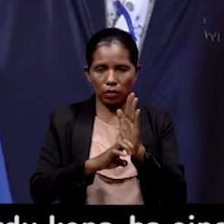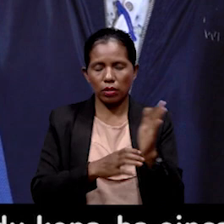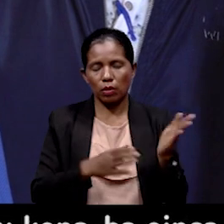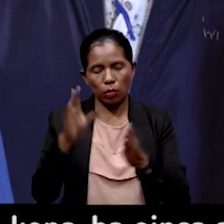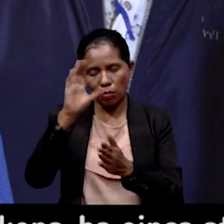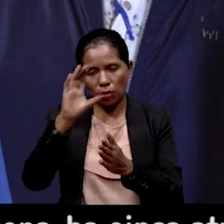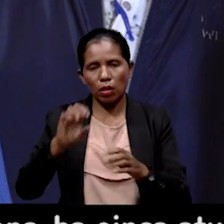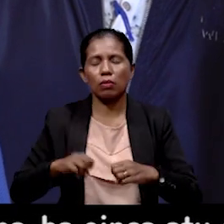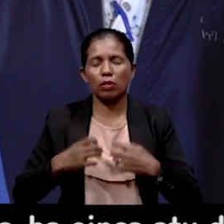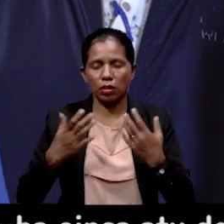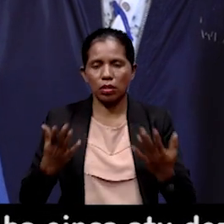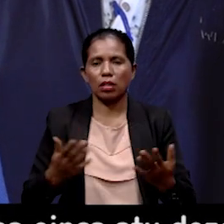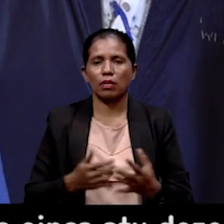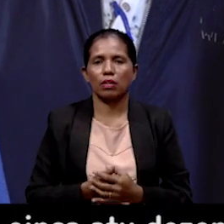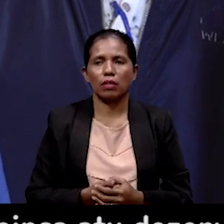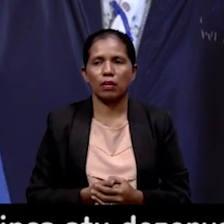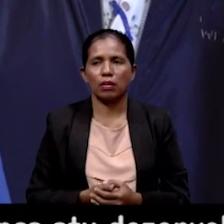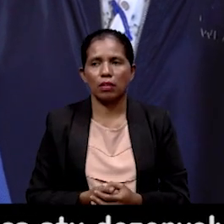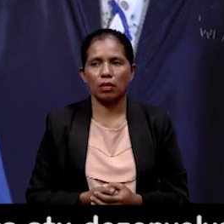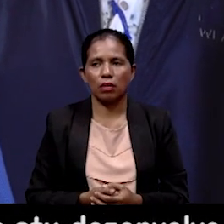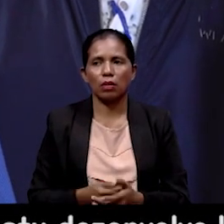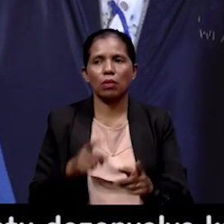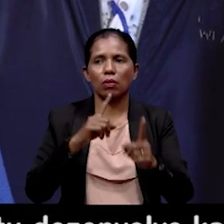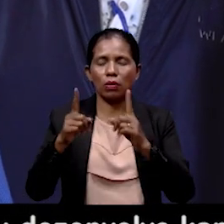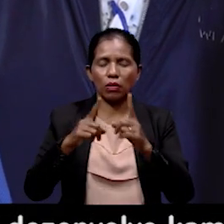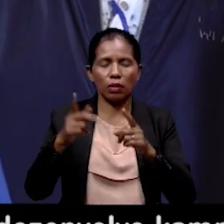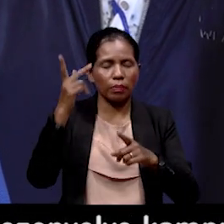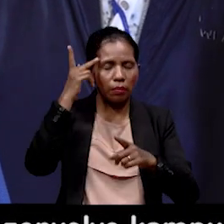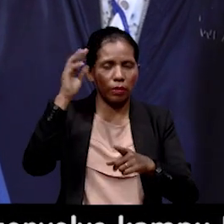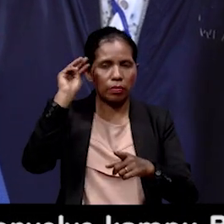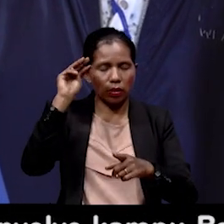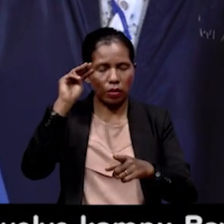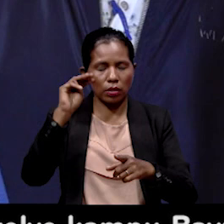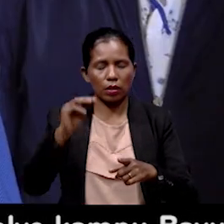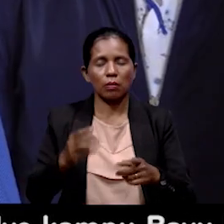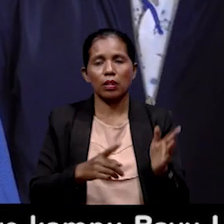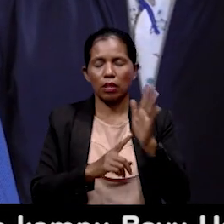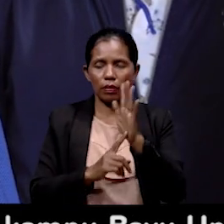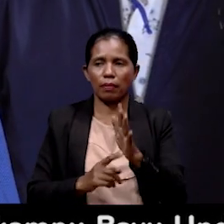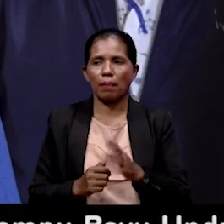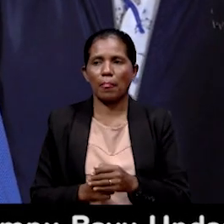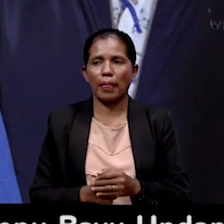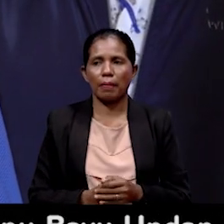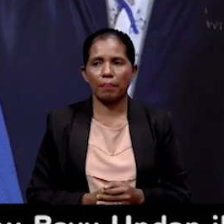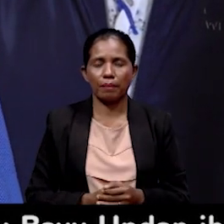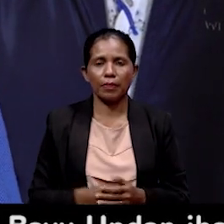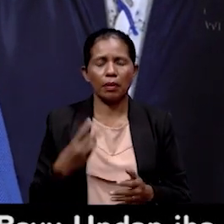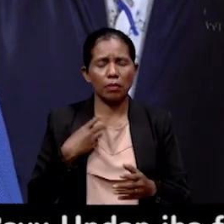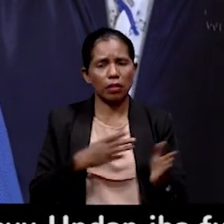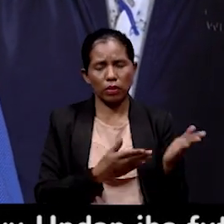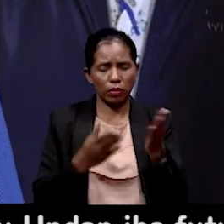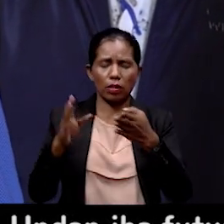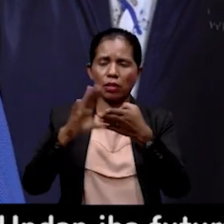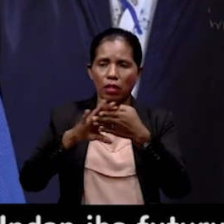busca. A tu, qual é o seu primeiro-ministro? Por uma sondina, né? A minha arco-segura da carta vai,